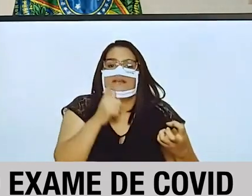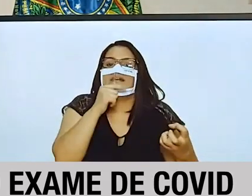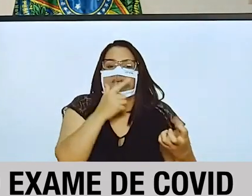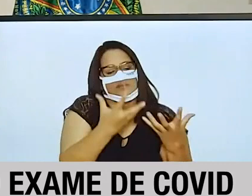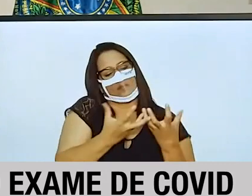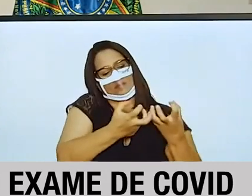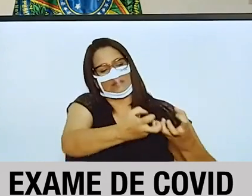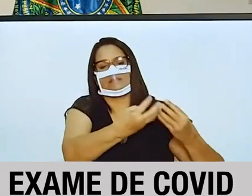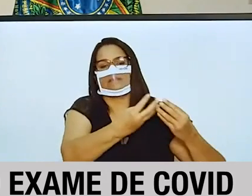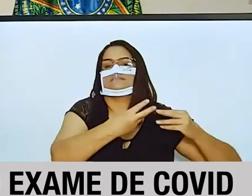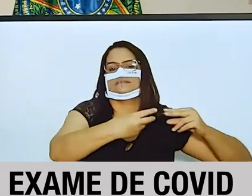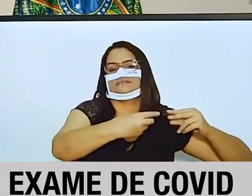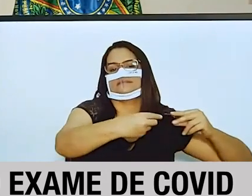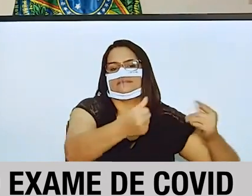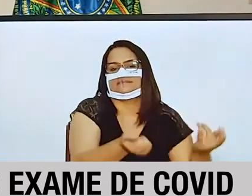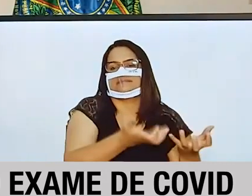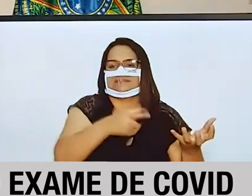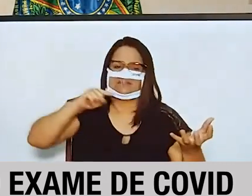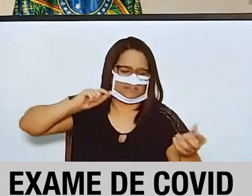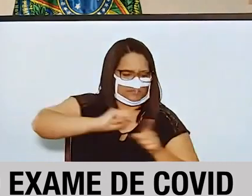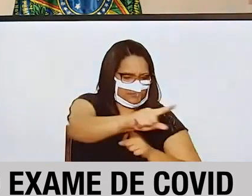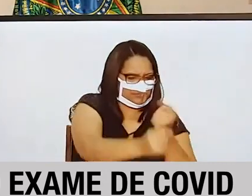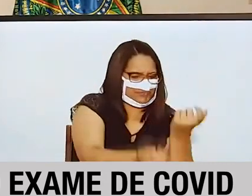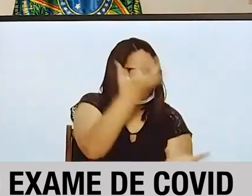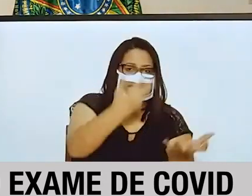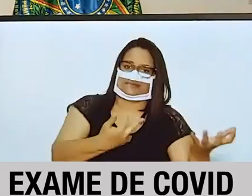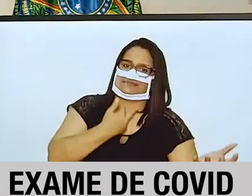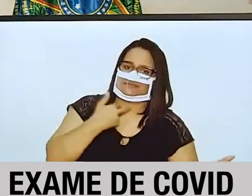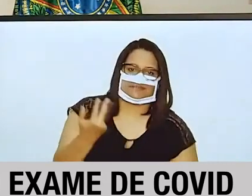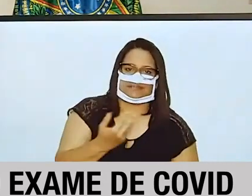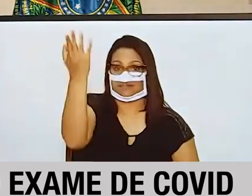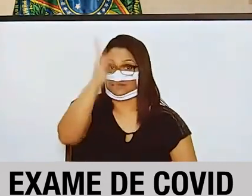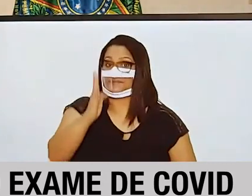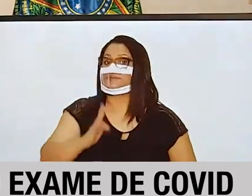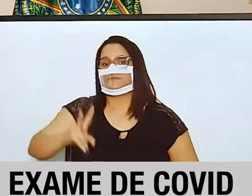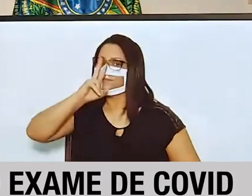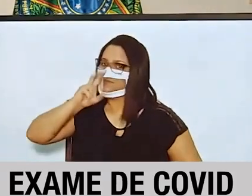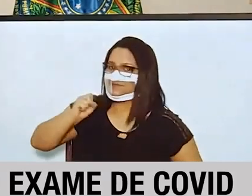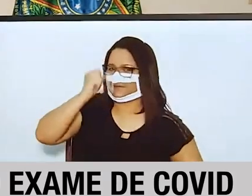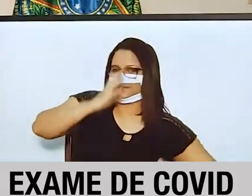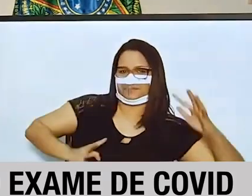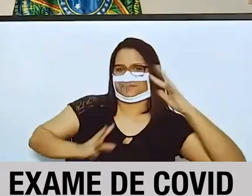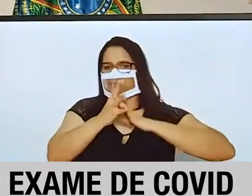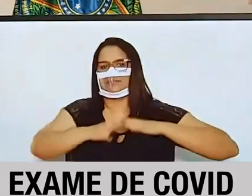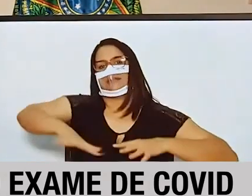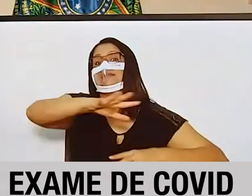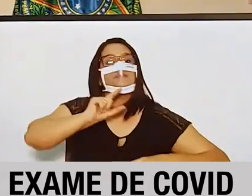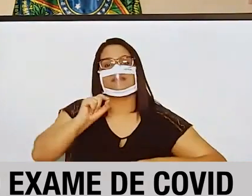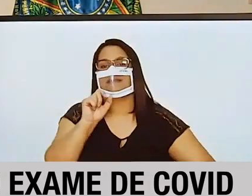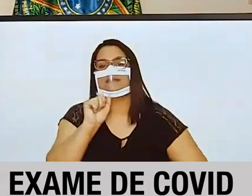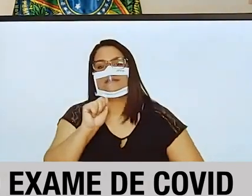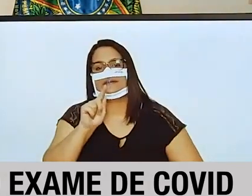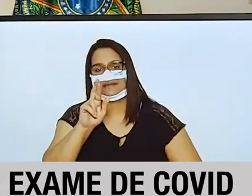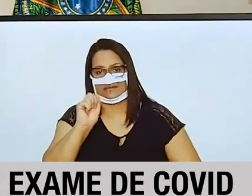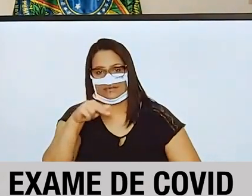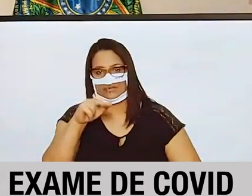o tempo todo contra o Brasil, porque isso tem a ver com a economia. O Brasil é um gigante no agronegócio. O agronegócio não parou com